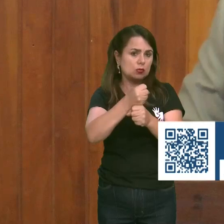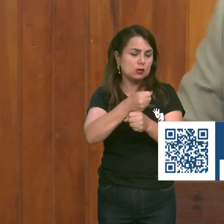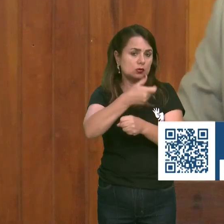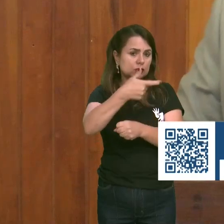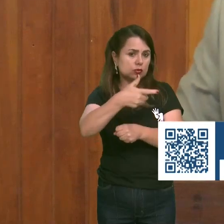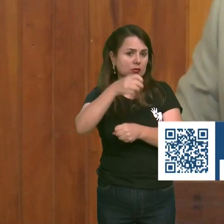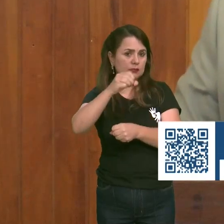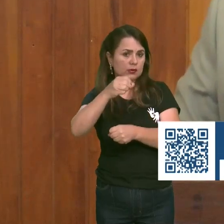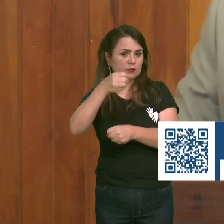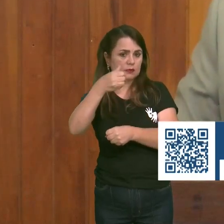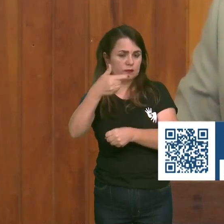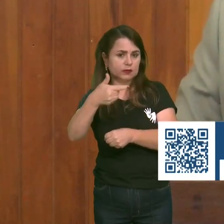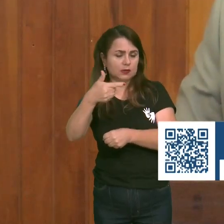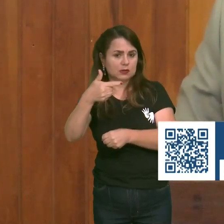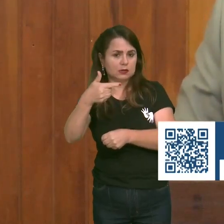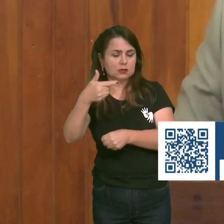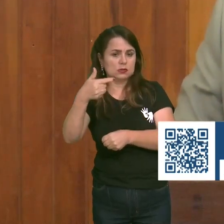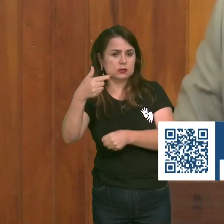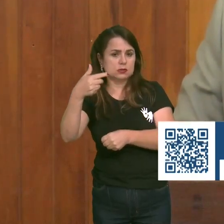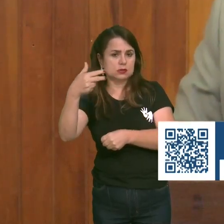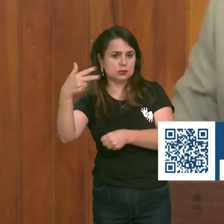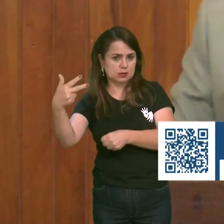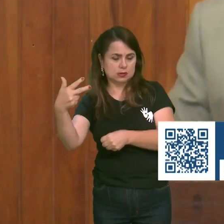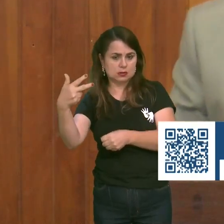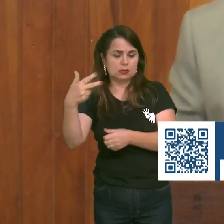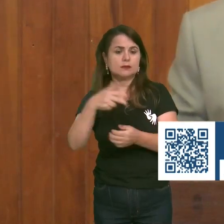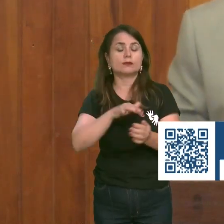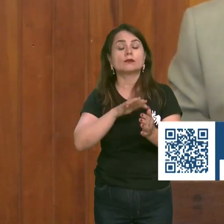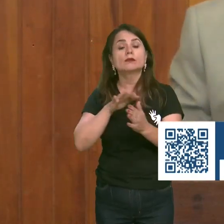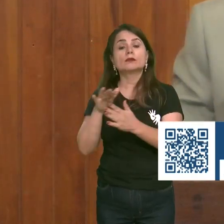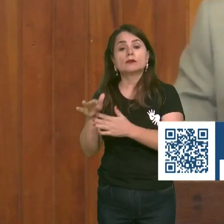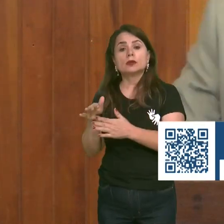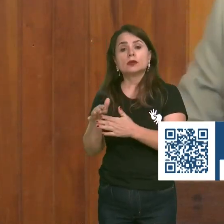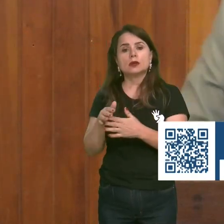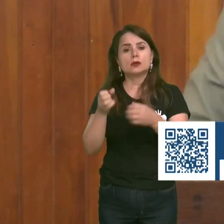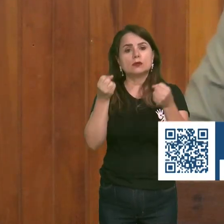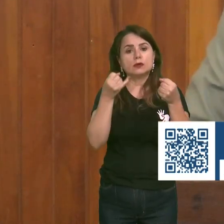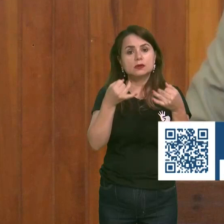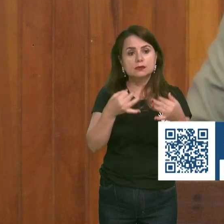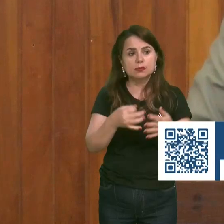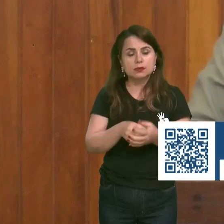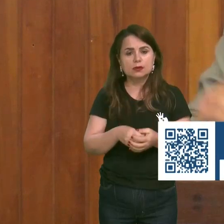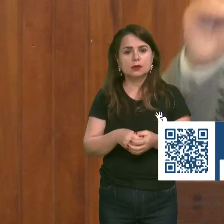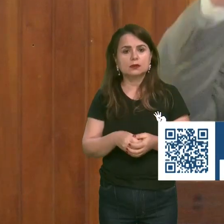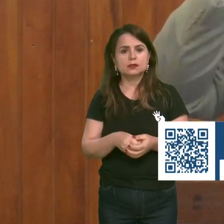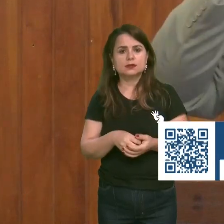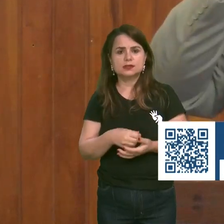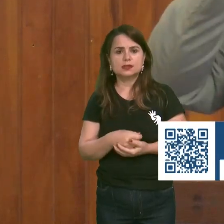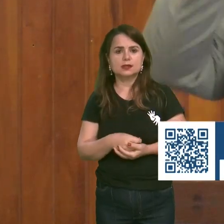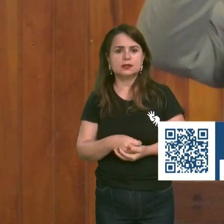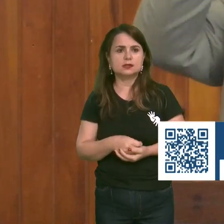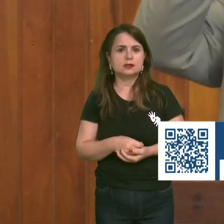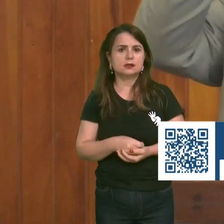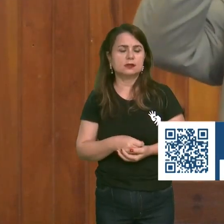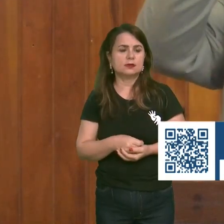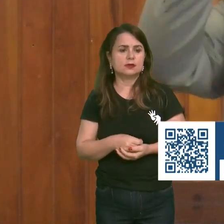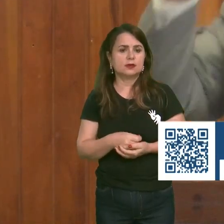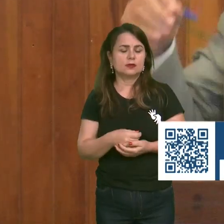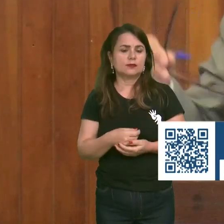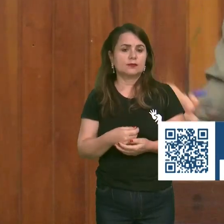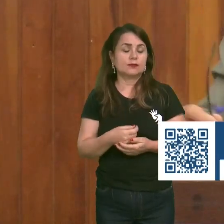eu faço aqui as minhas palavras as palavras do vereador Marcos Custódio